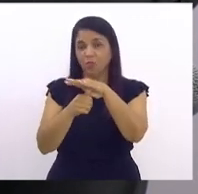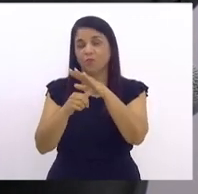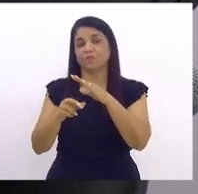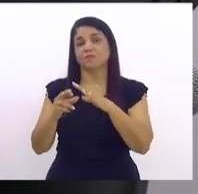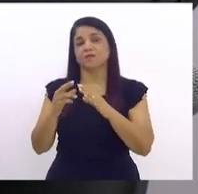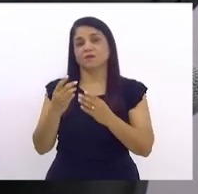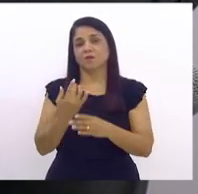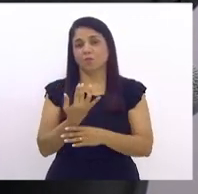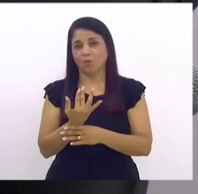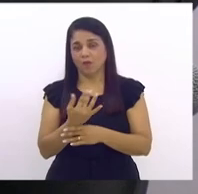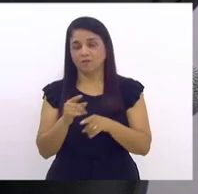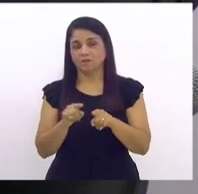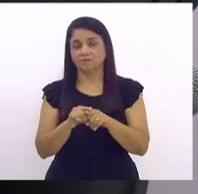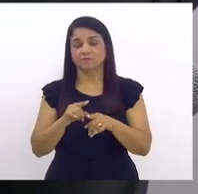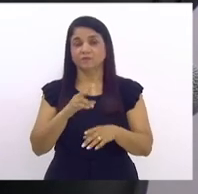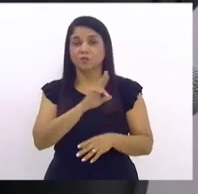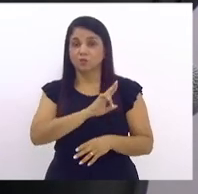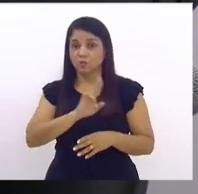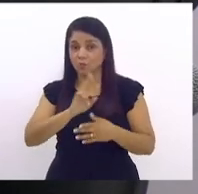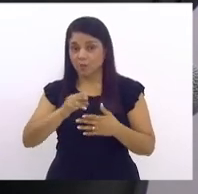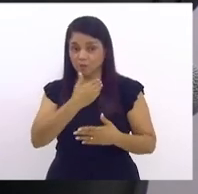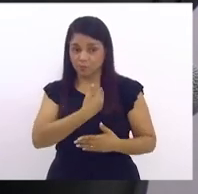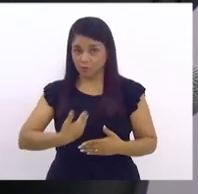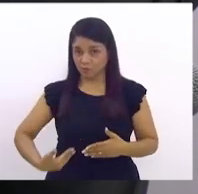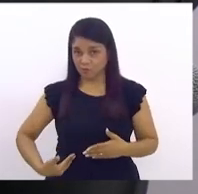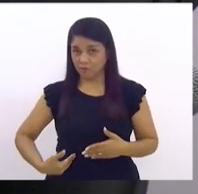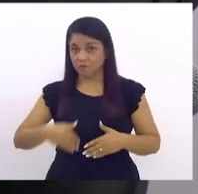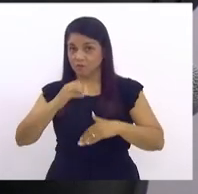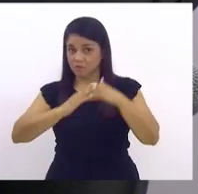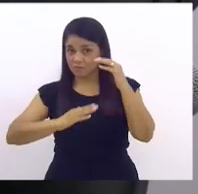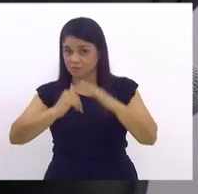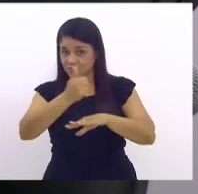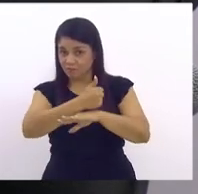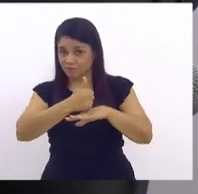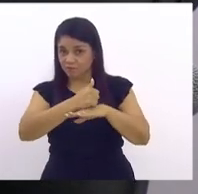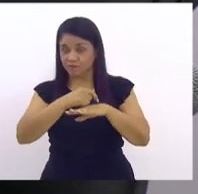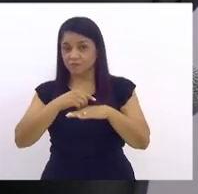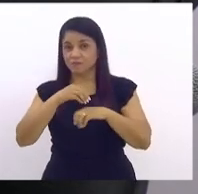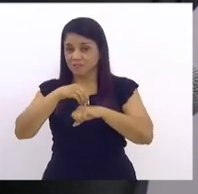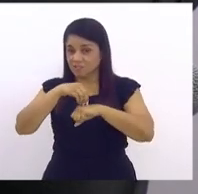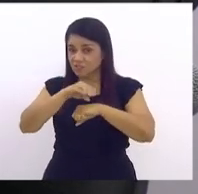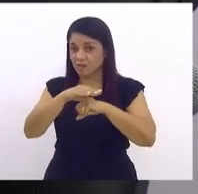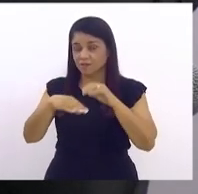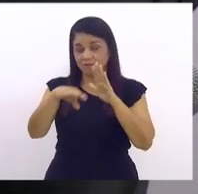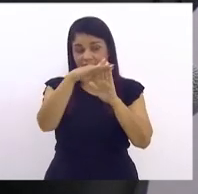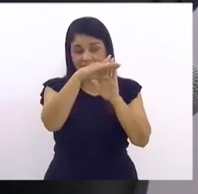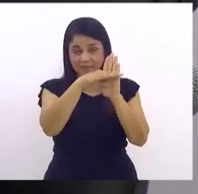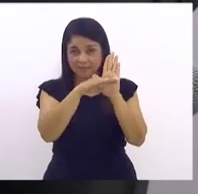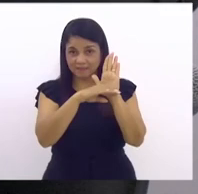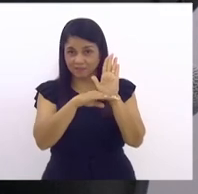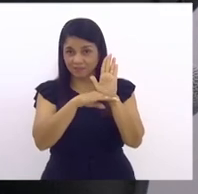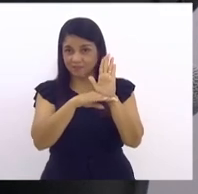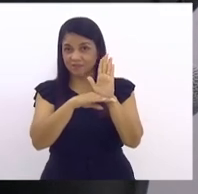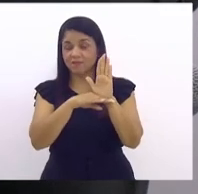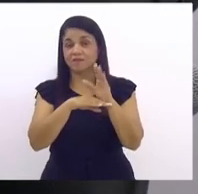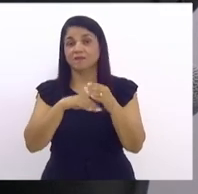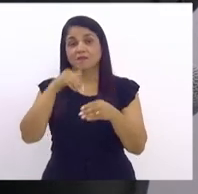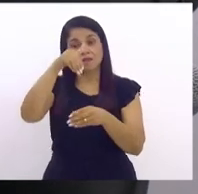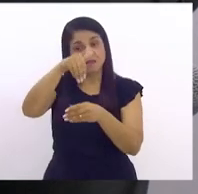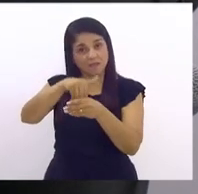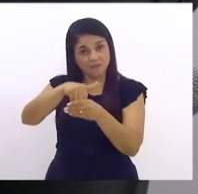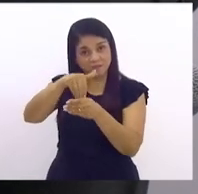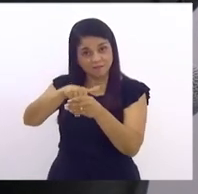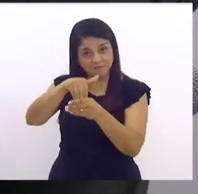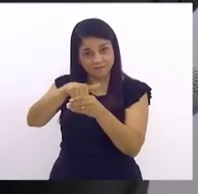nomeados pelo governador do Estado, dentre profissionais indicados em lista tríplice, resultante da eleição